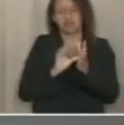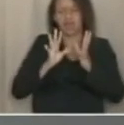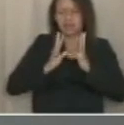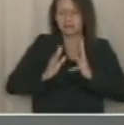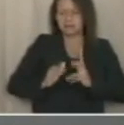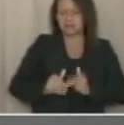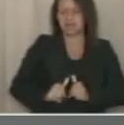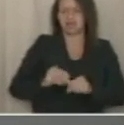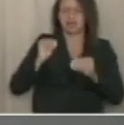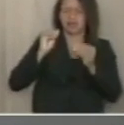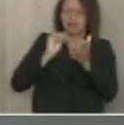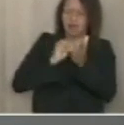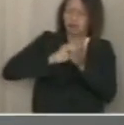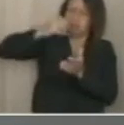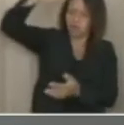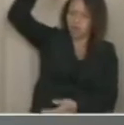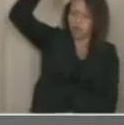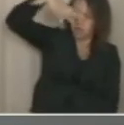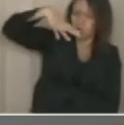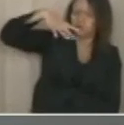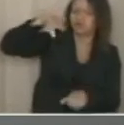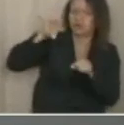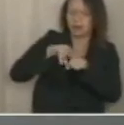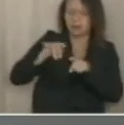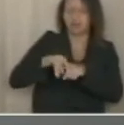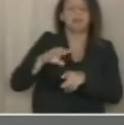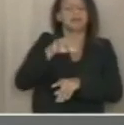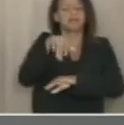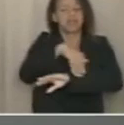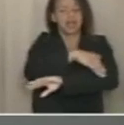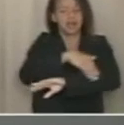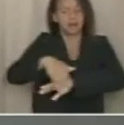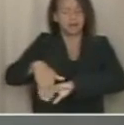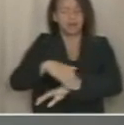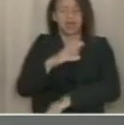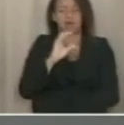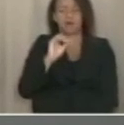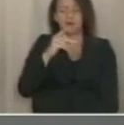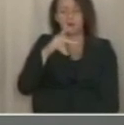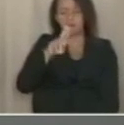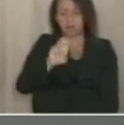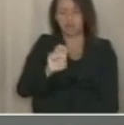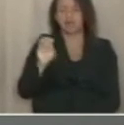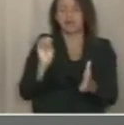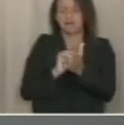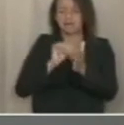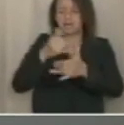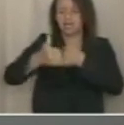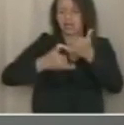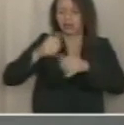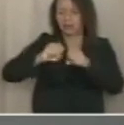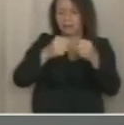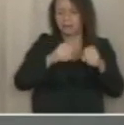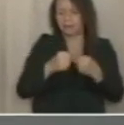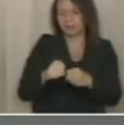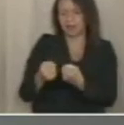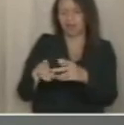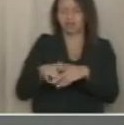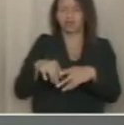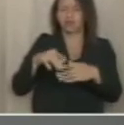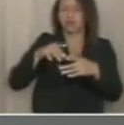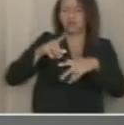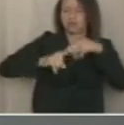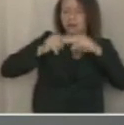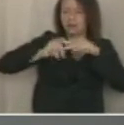falta de iluminação em algumas áreas da pista de Cooper brinquedos quebrados falta de pintura com os equipamentos todos